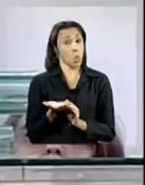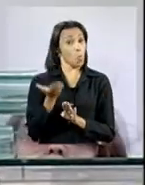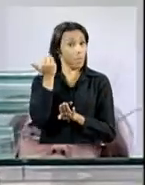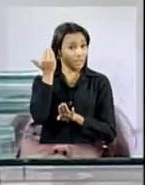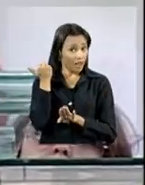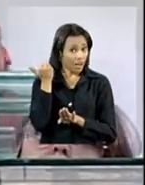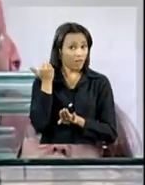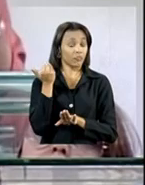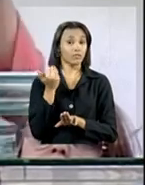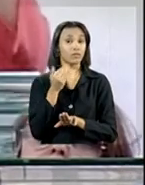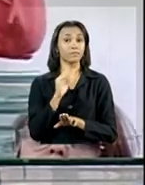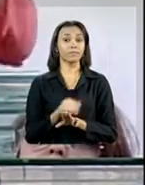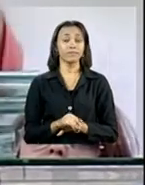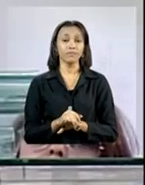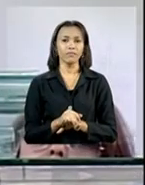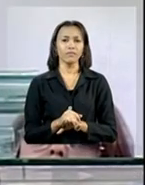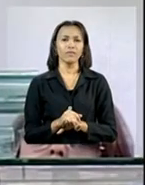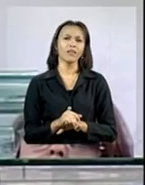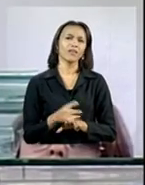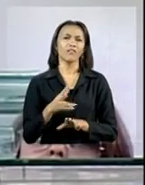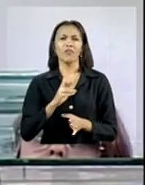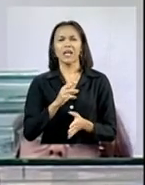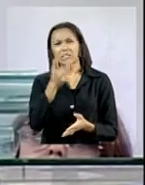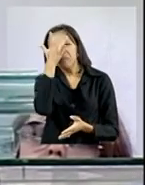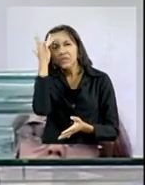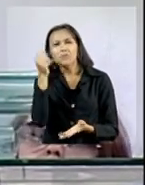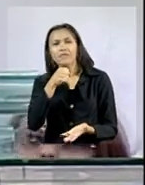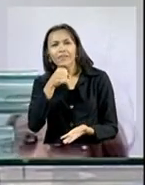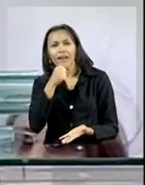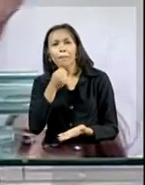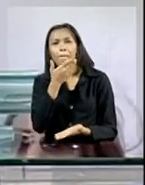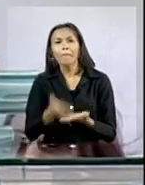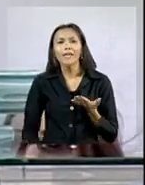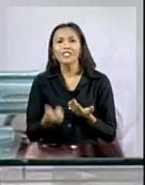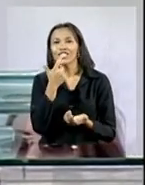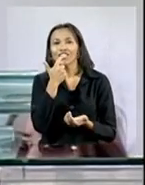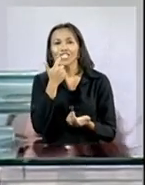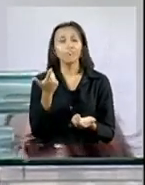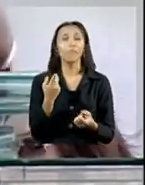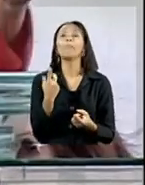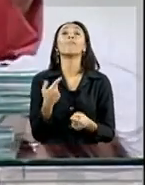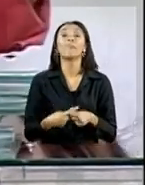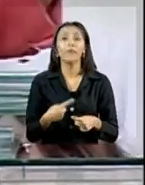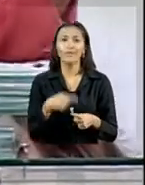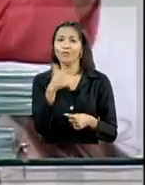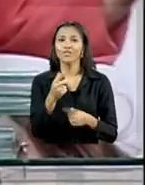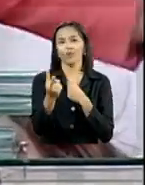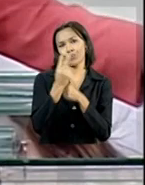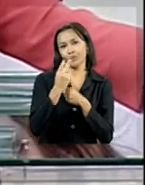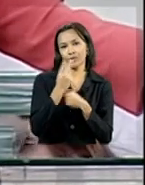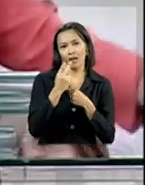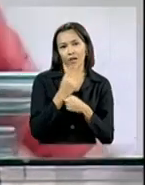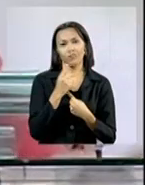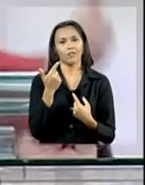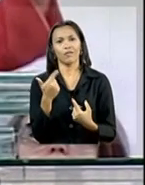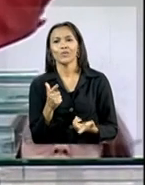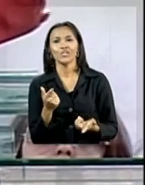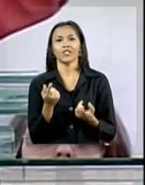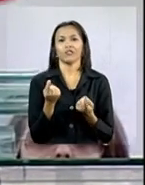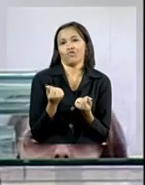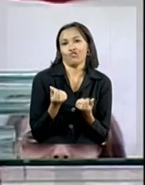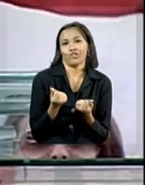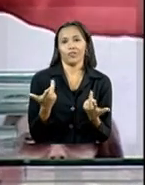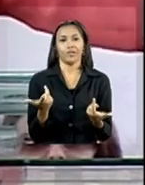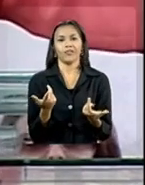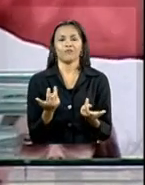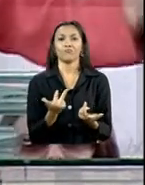a gente os mais velhos perdiam os dentes porque não tratavam porque não tinham dinheiro porque não